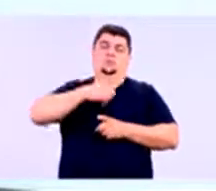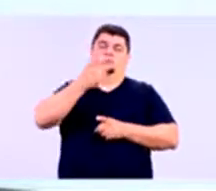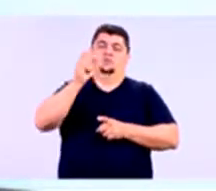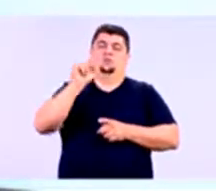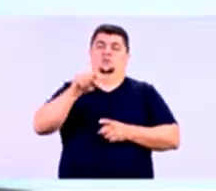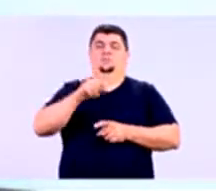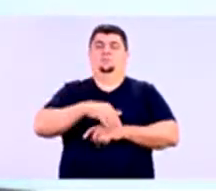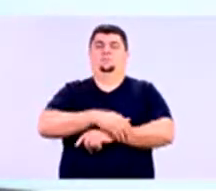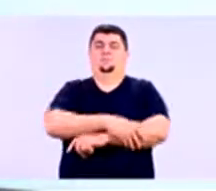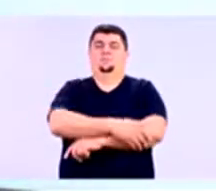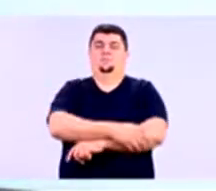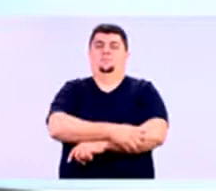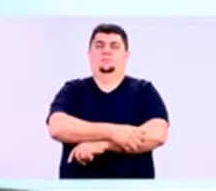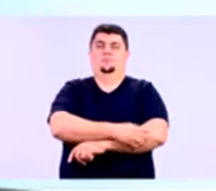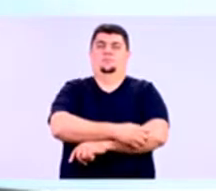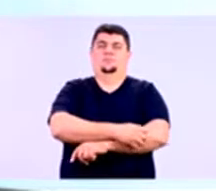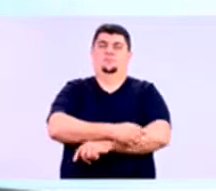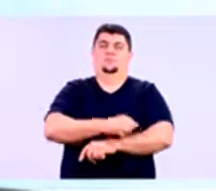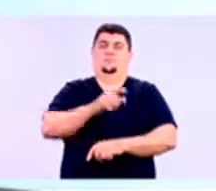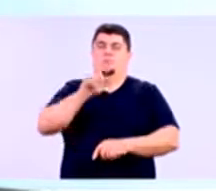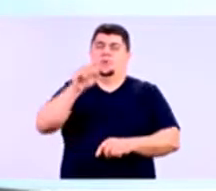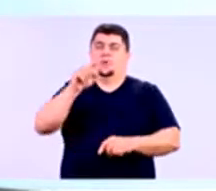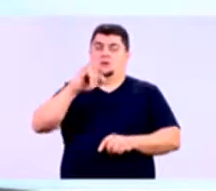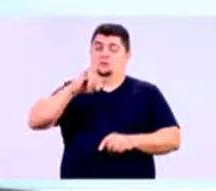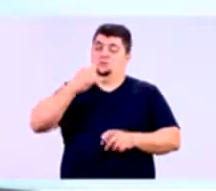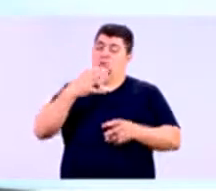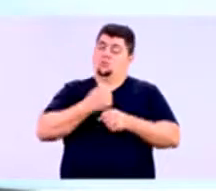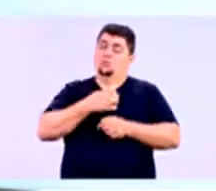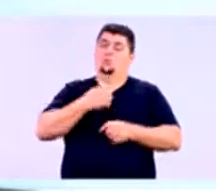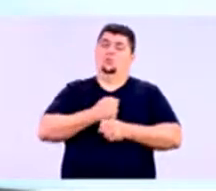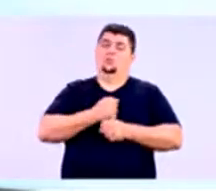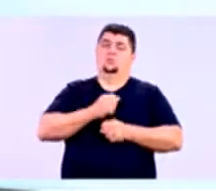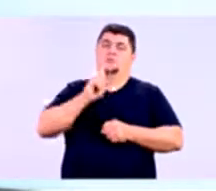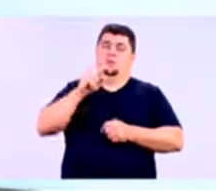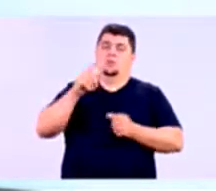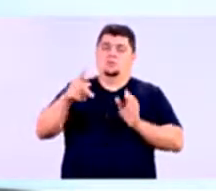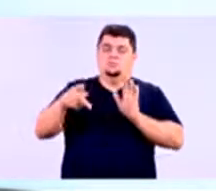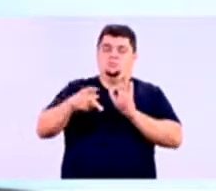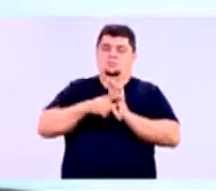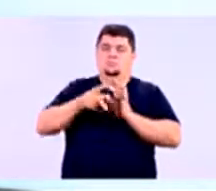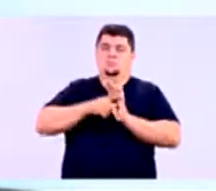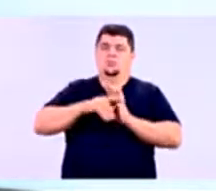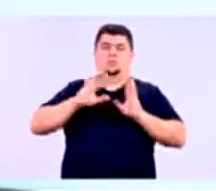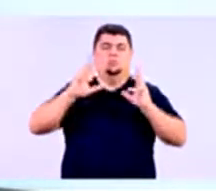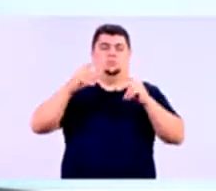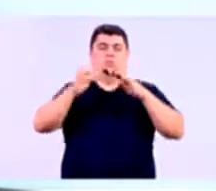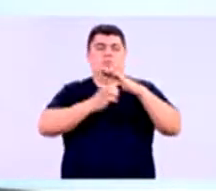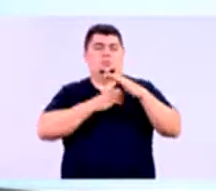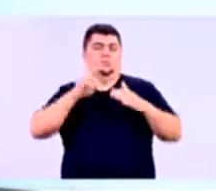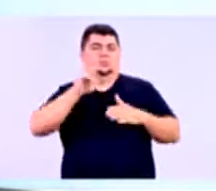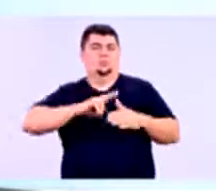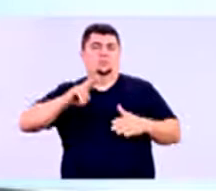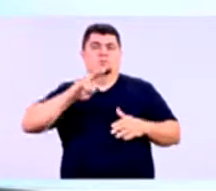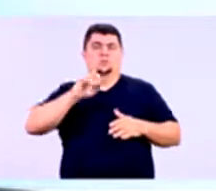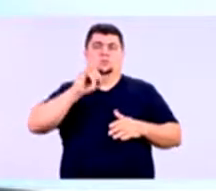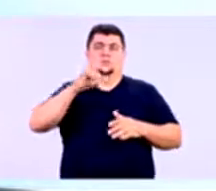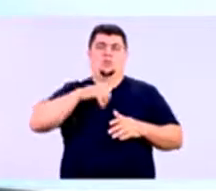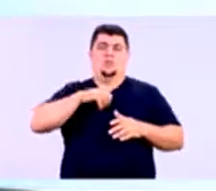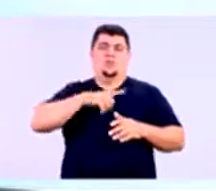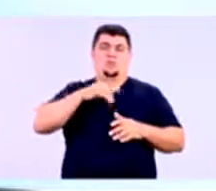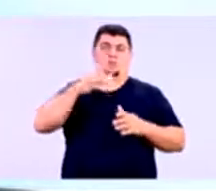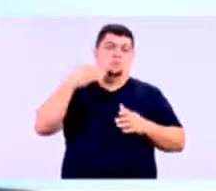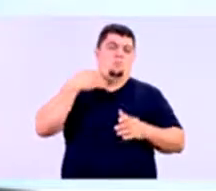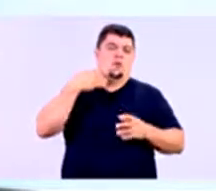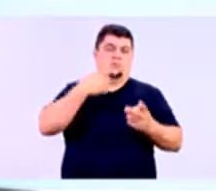que eu preciso. Isso em juros compostos, que é o que é utilizado no mercado. Se você for pegar um dinheiro emprestado no